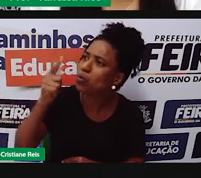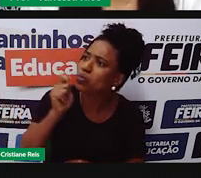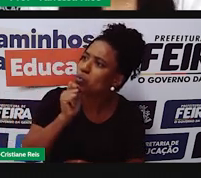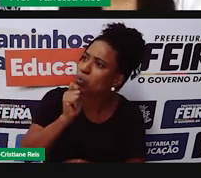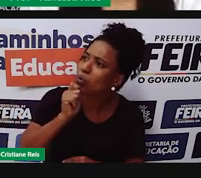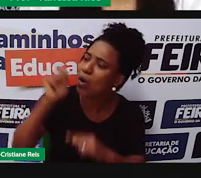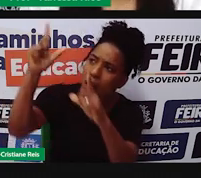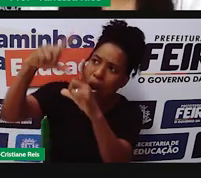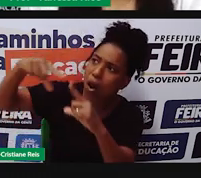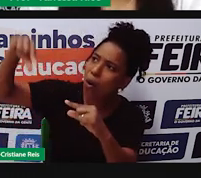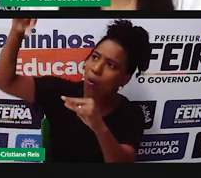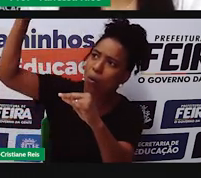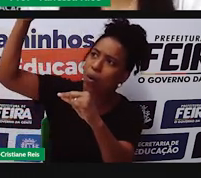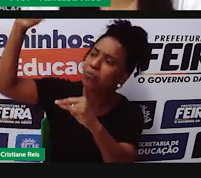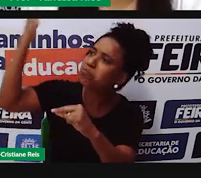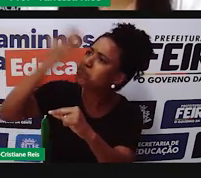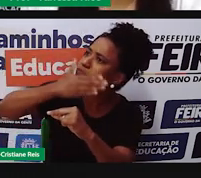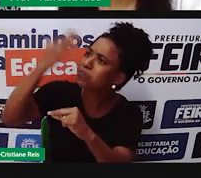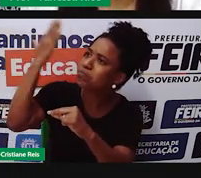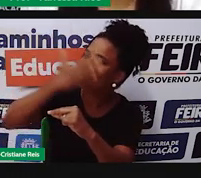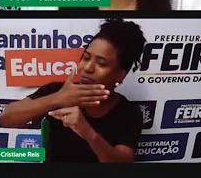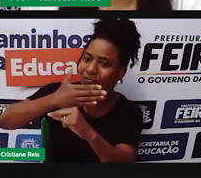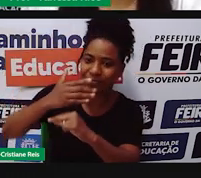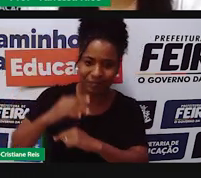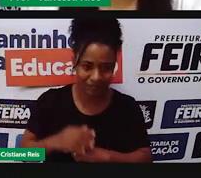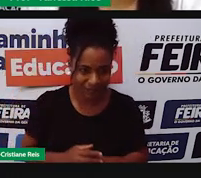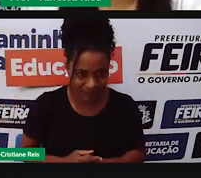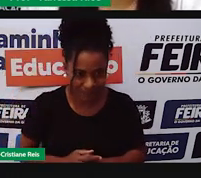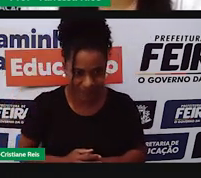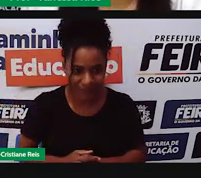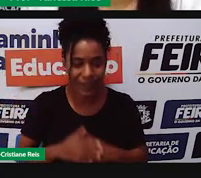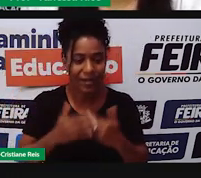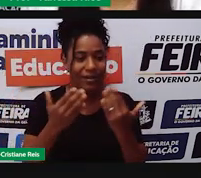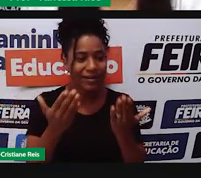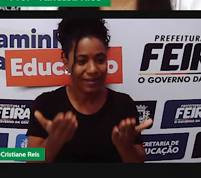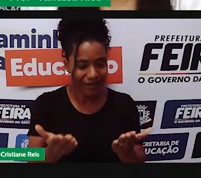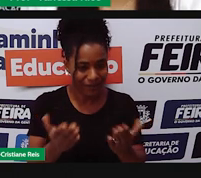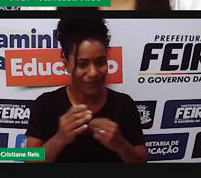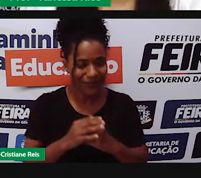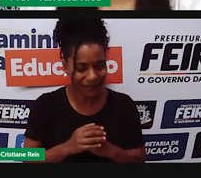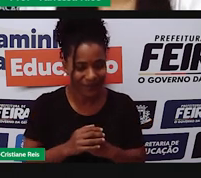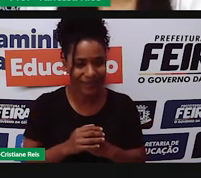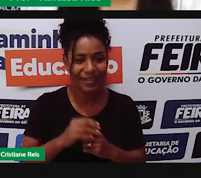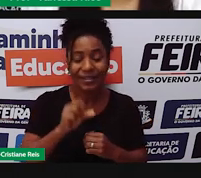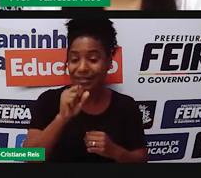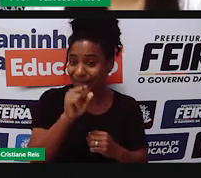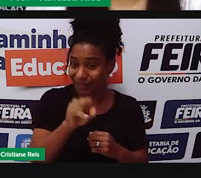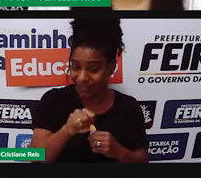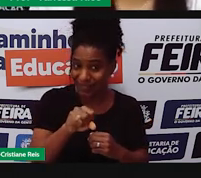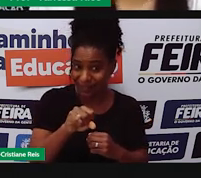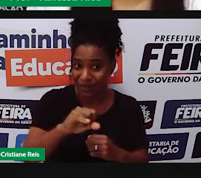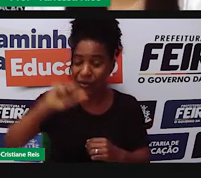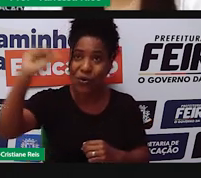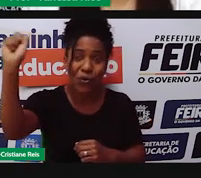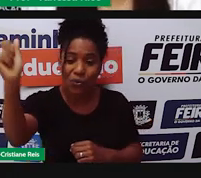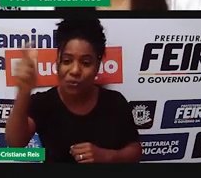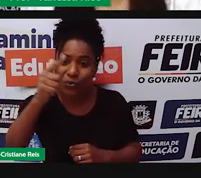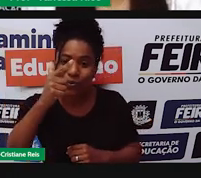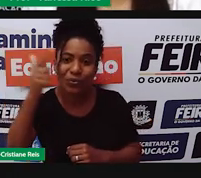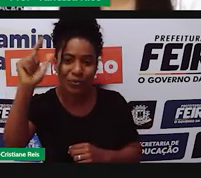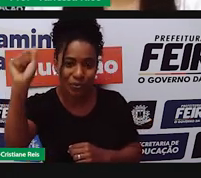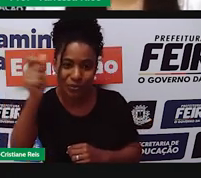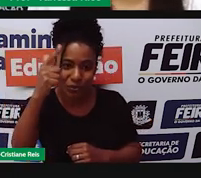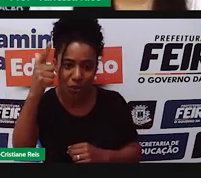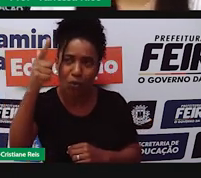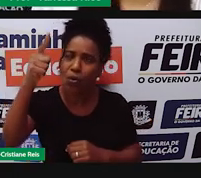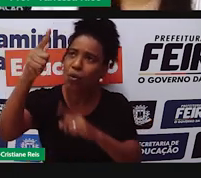Depois que o sol se apagasse, a noite se instalaria em todo o planeta. É importante aí que essa percepção